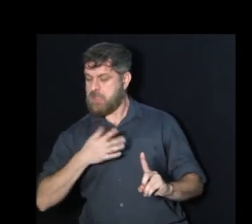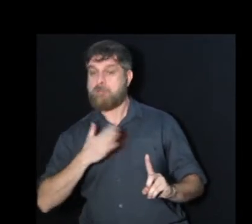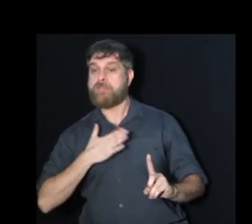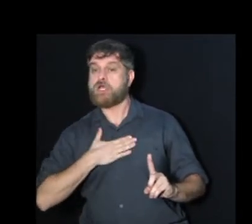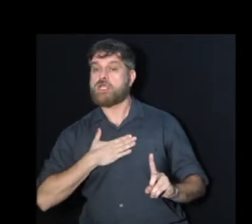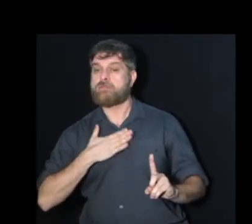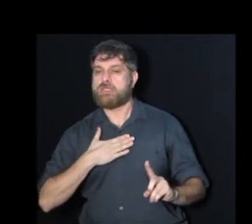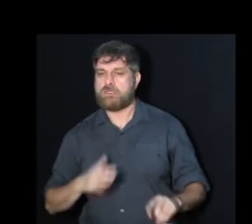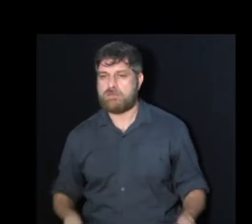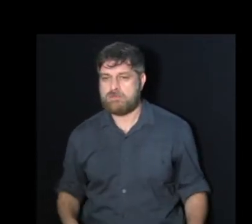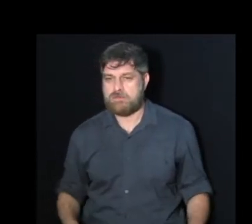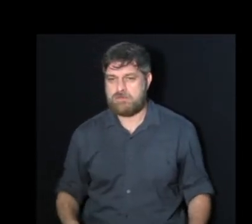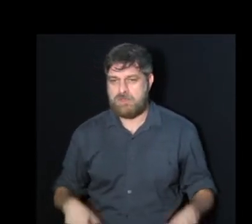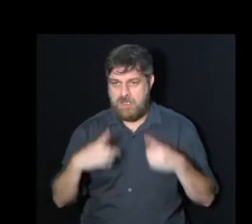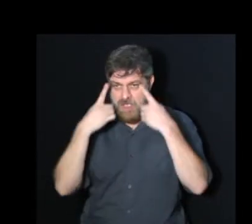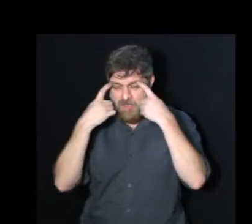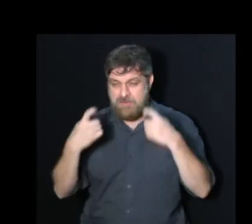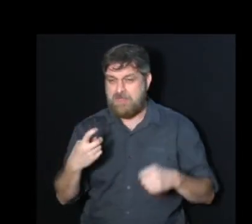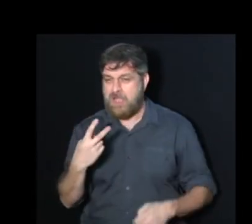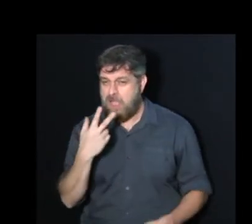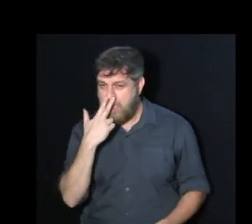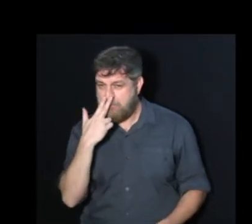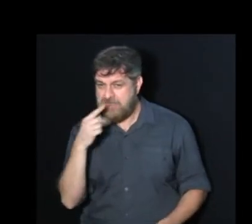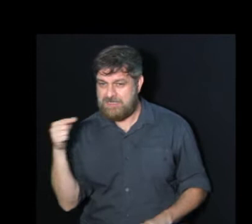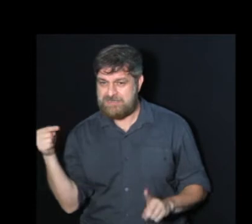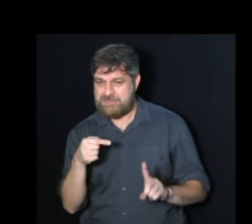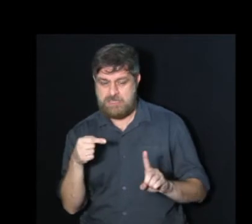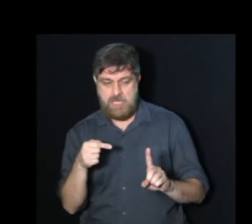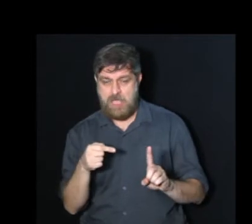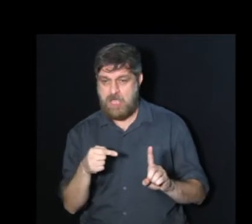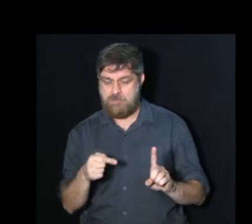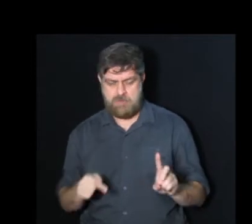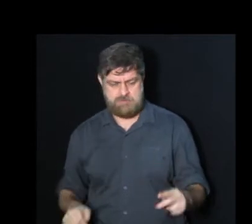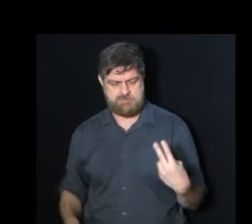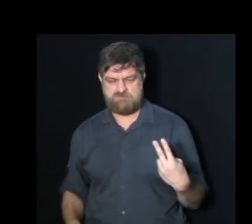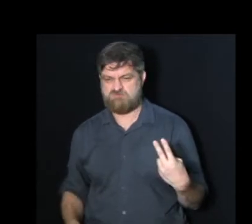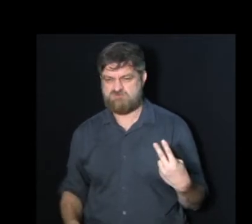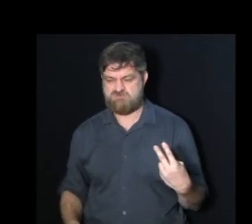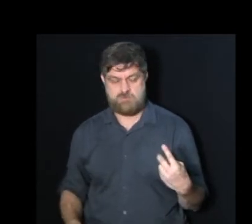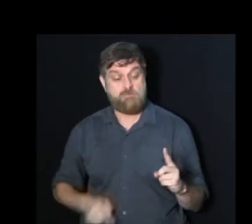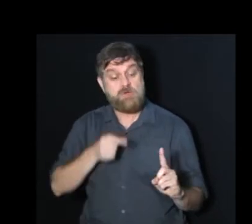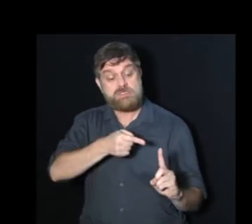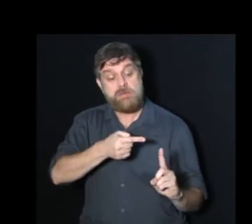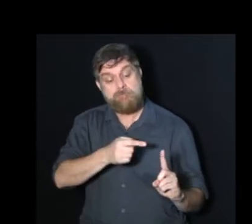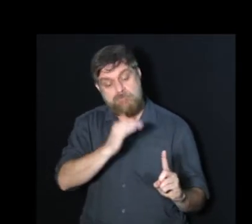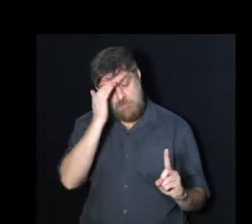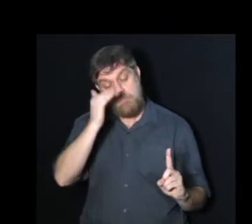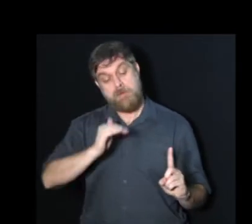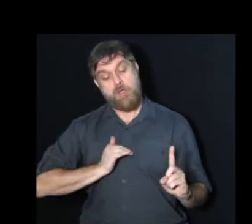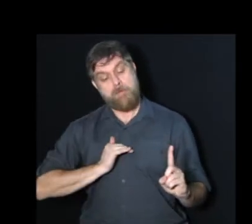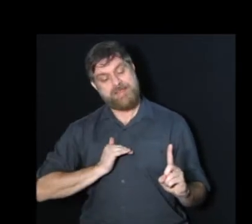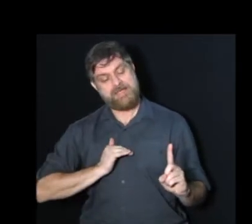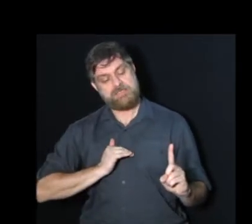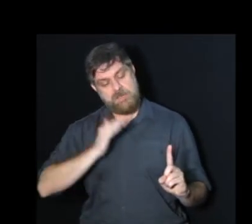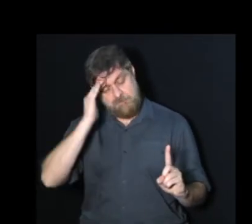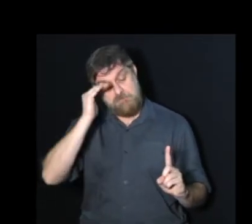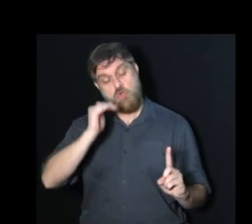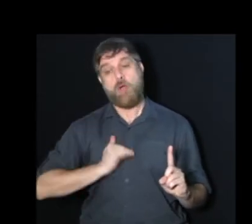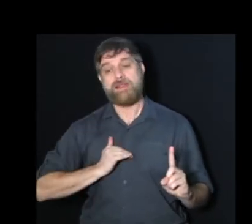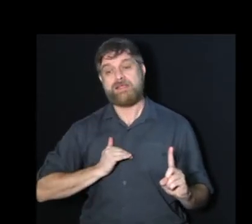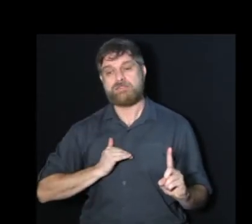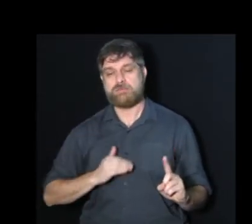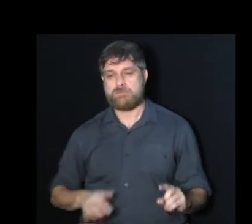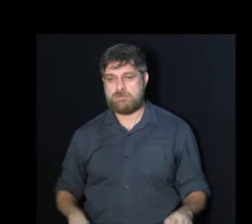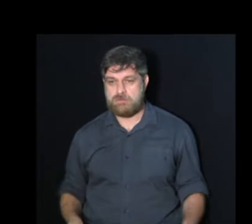é considerada uma correção pela insubmissão. Então, a mulher, ao longo dos tempos, ela assumiu